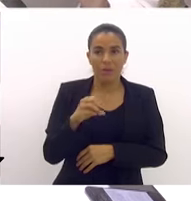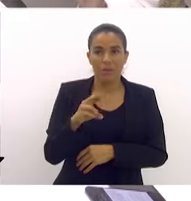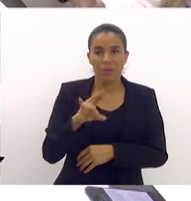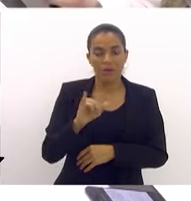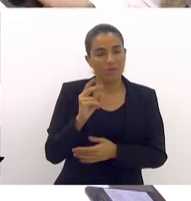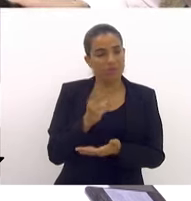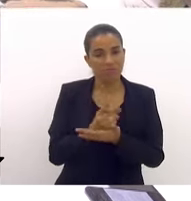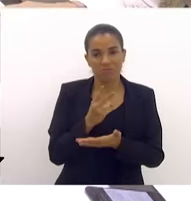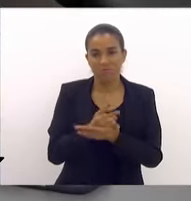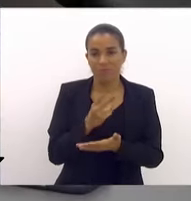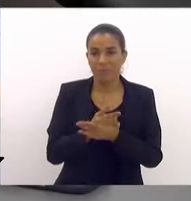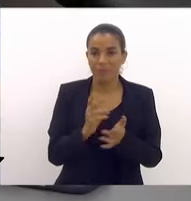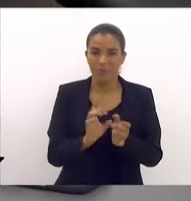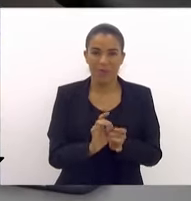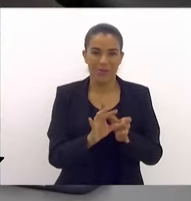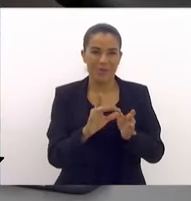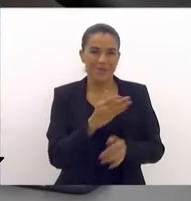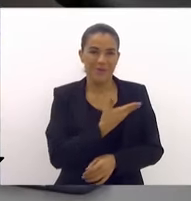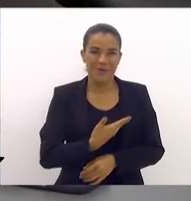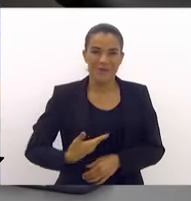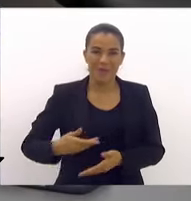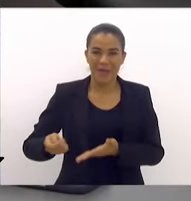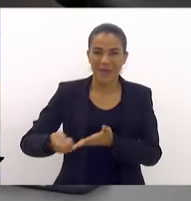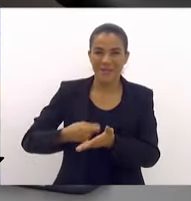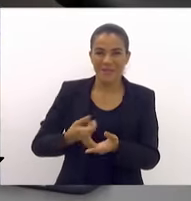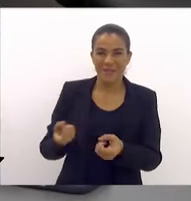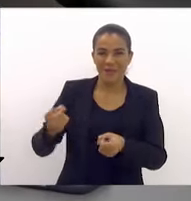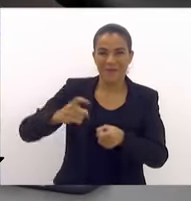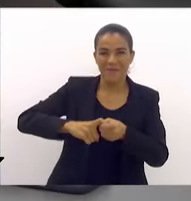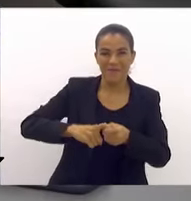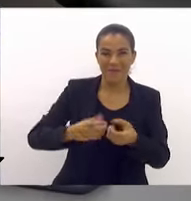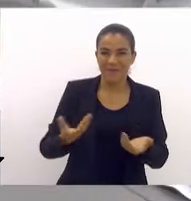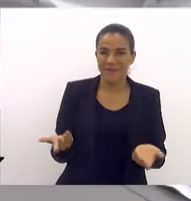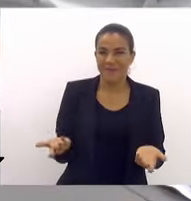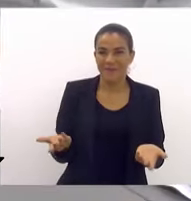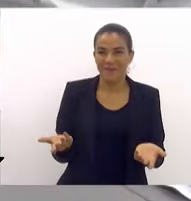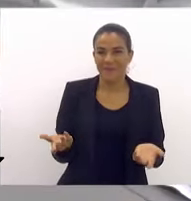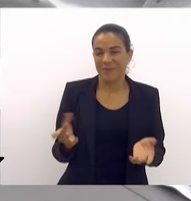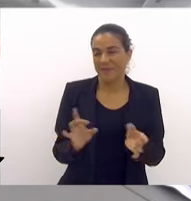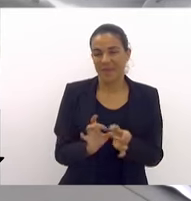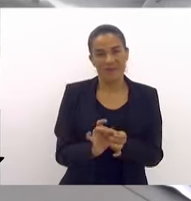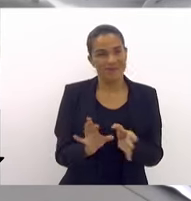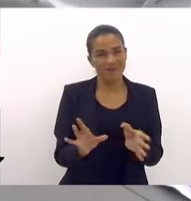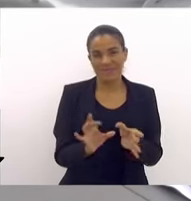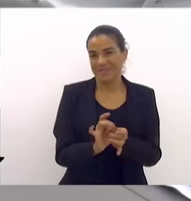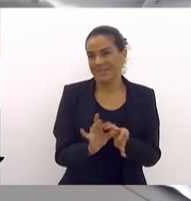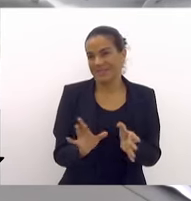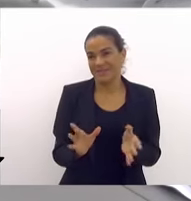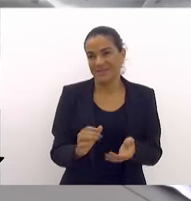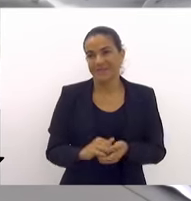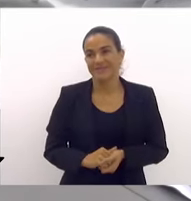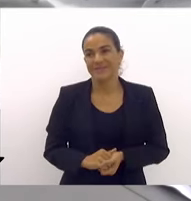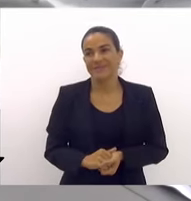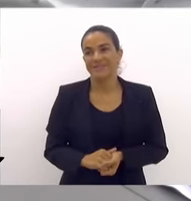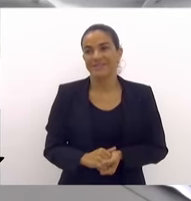coisa que autorizar o governador a assinar convênio. Fica duplamente autorizativo. Verdade. Ele já